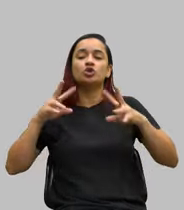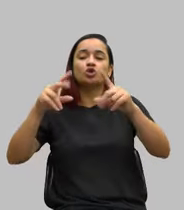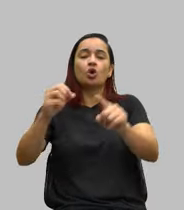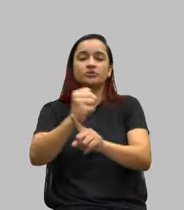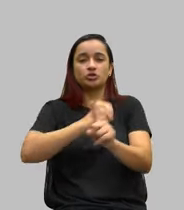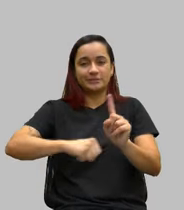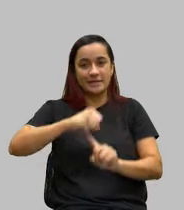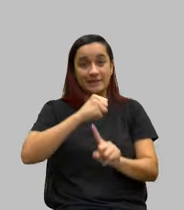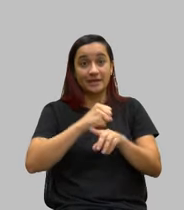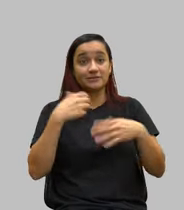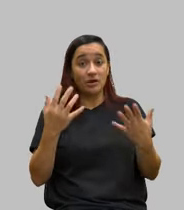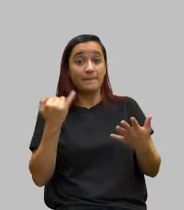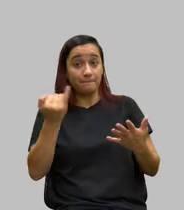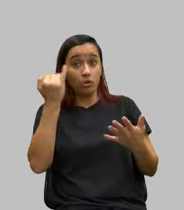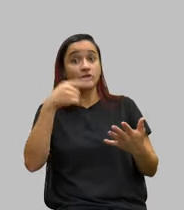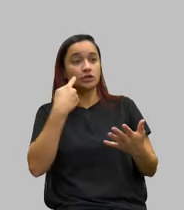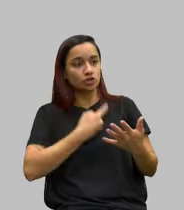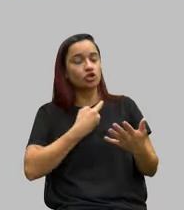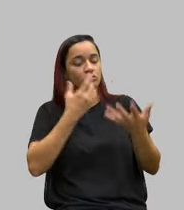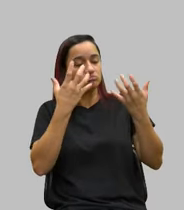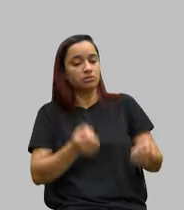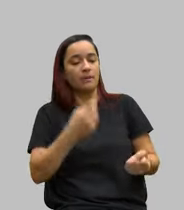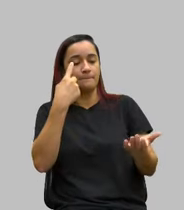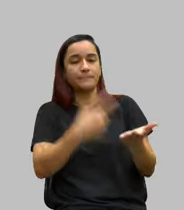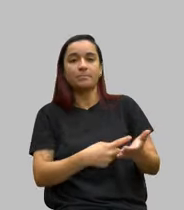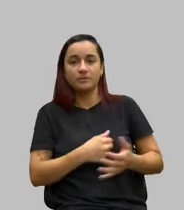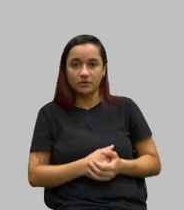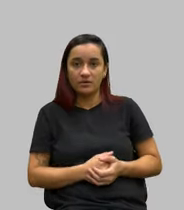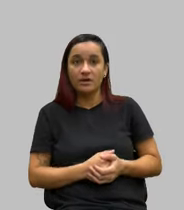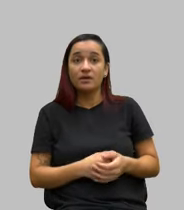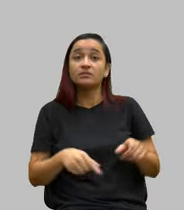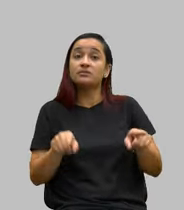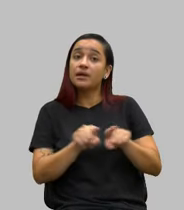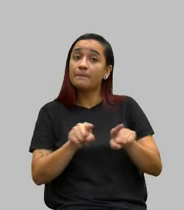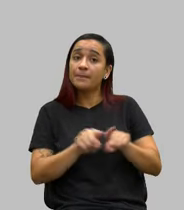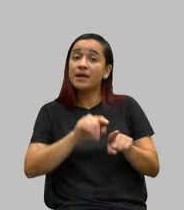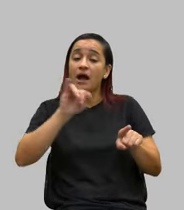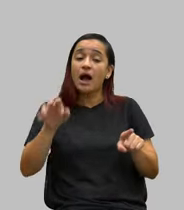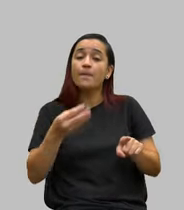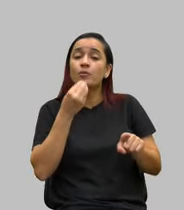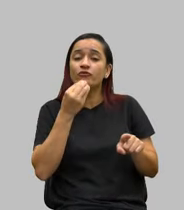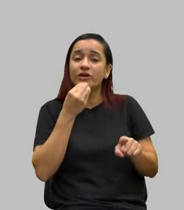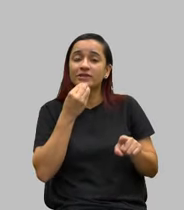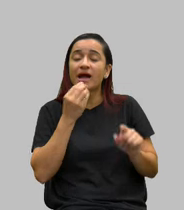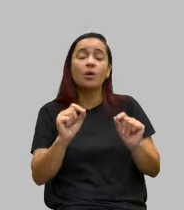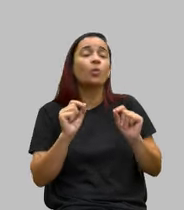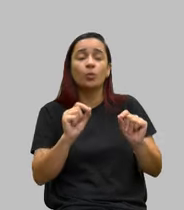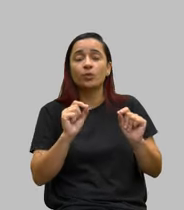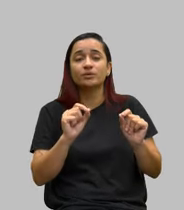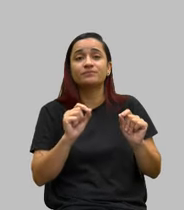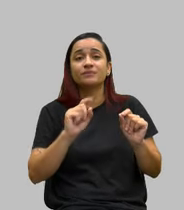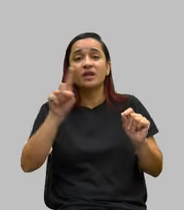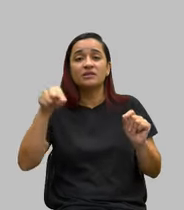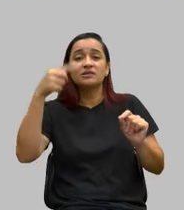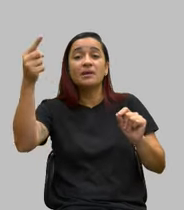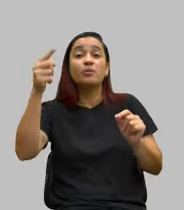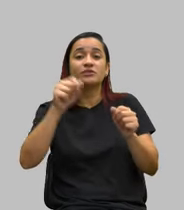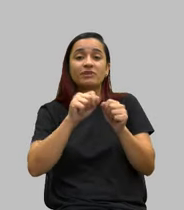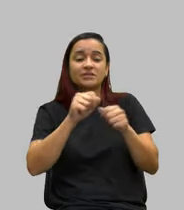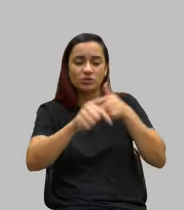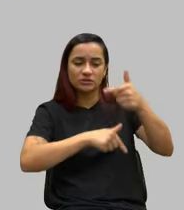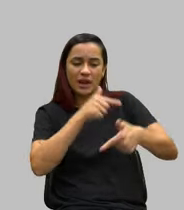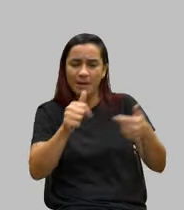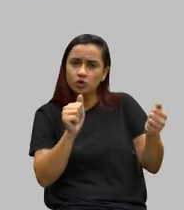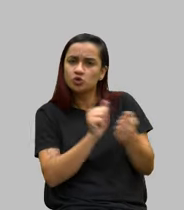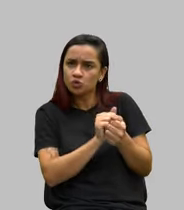papel né contra nessa luta mesmo e é importante também aproveitar secretário da gente depois né fazer também um trabalho juntos